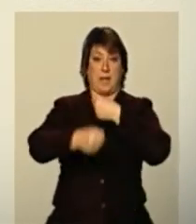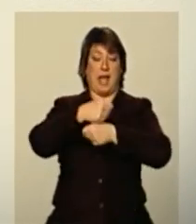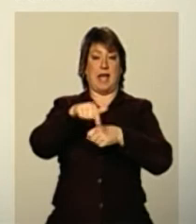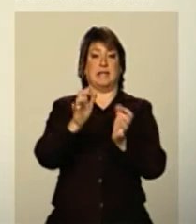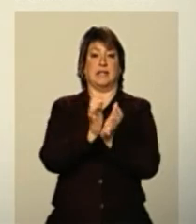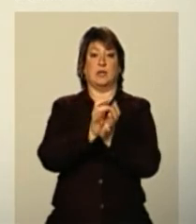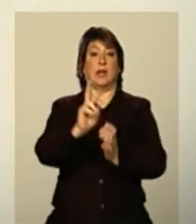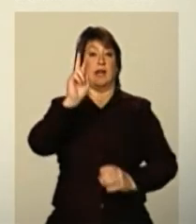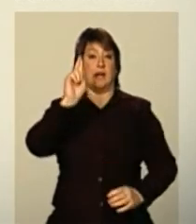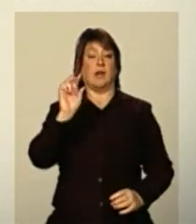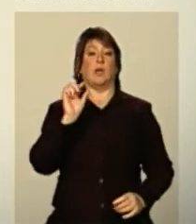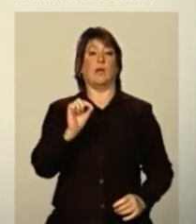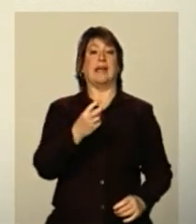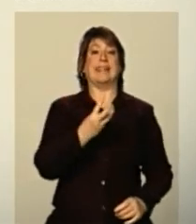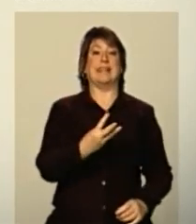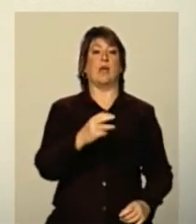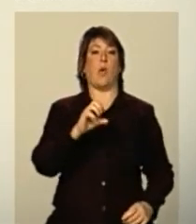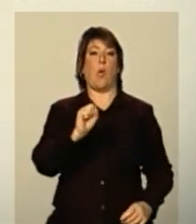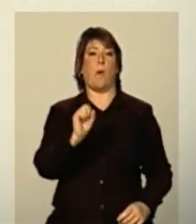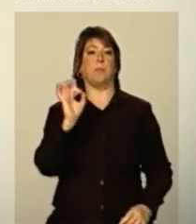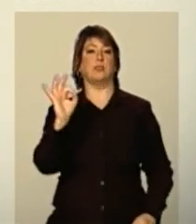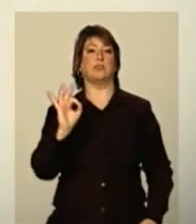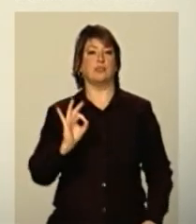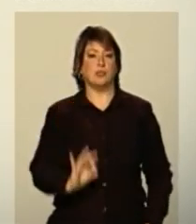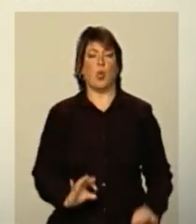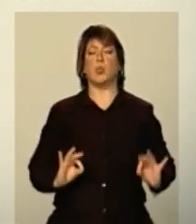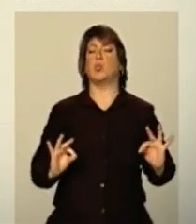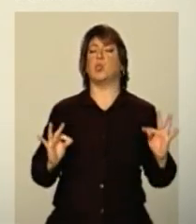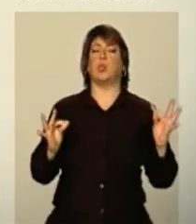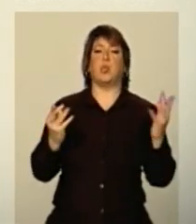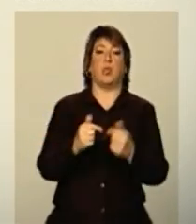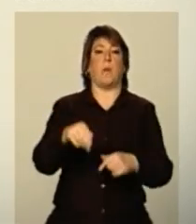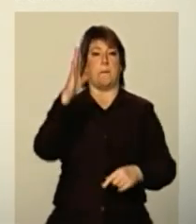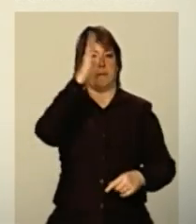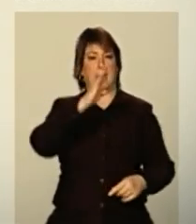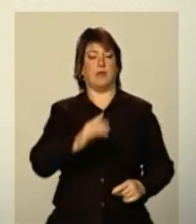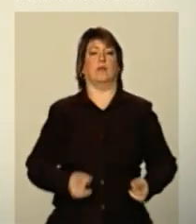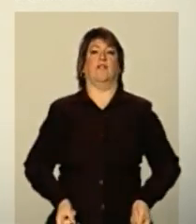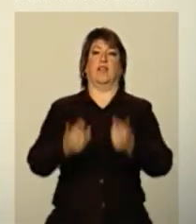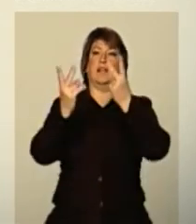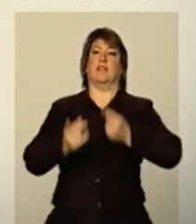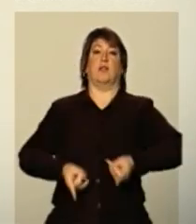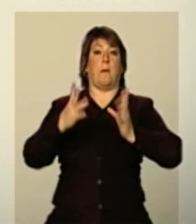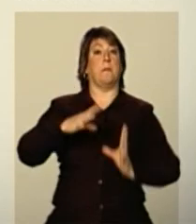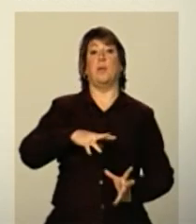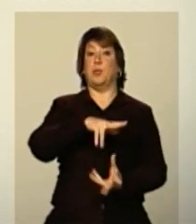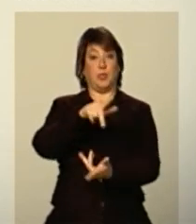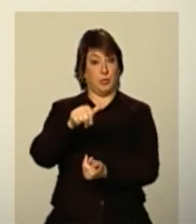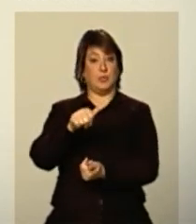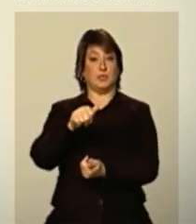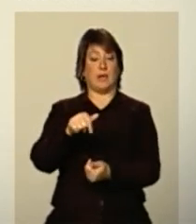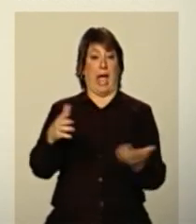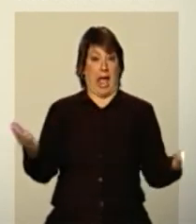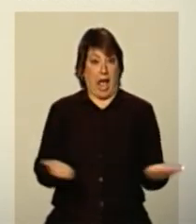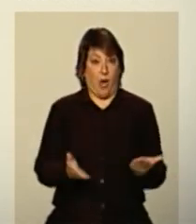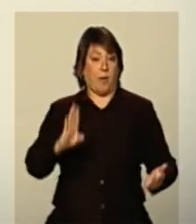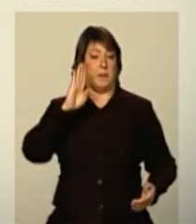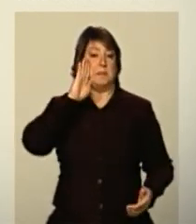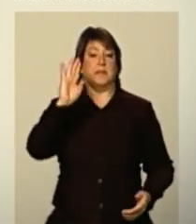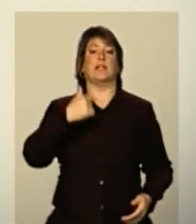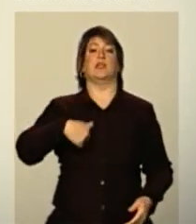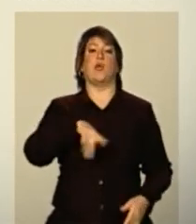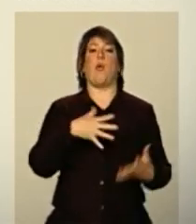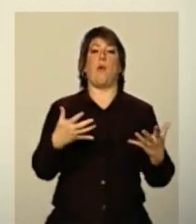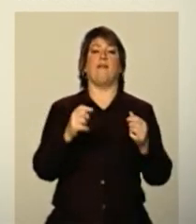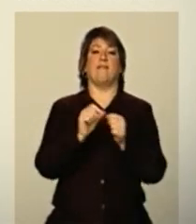foi responsável por 38% de tudo o que o Brasil exportou para o mundo. O objetivo agora, Luciano, é